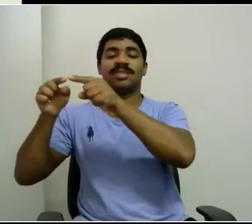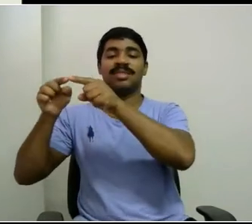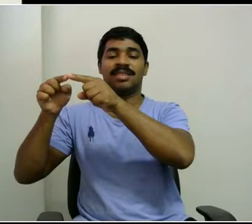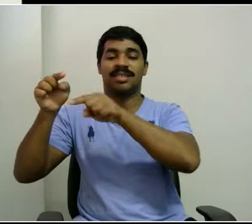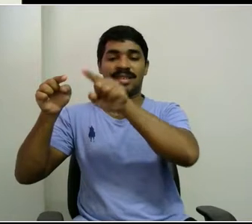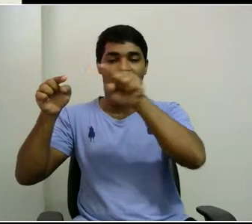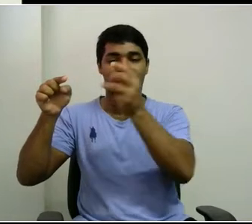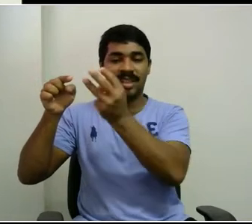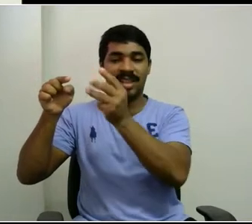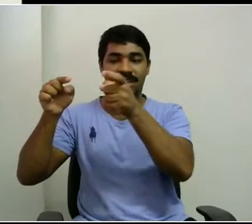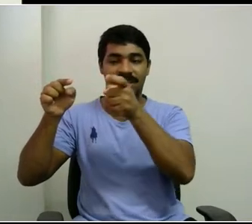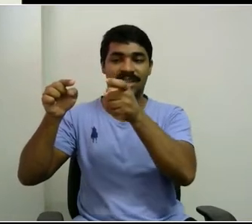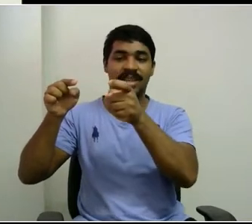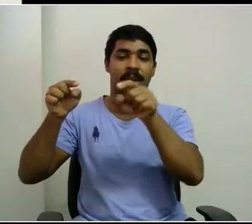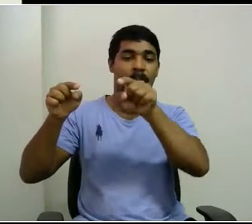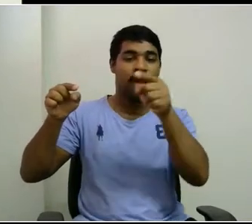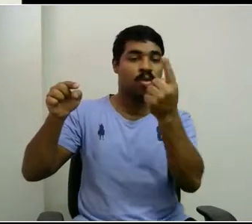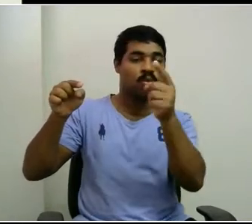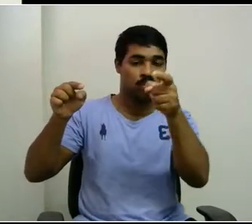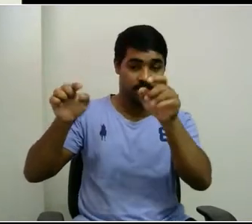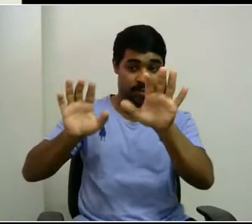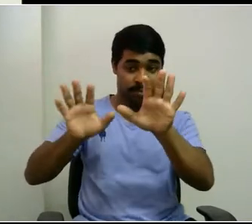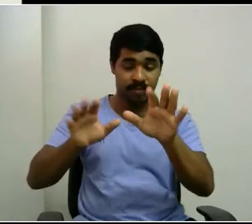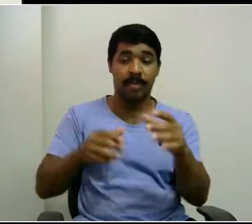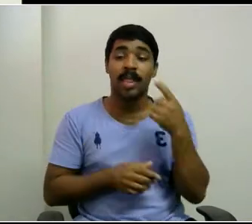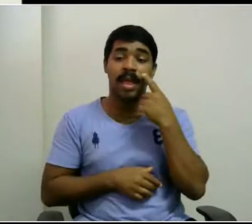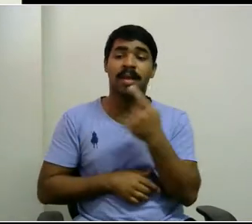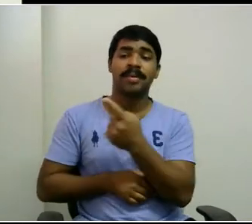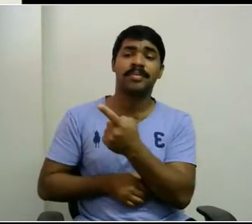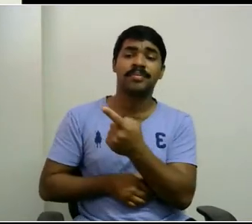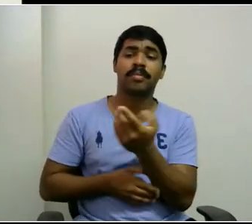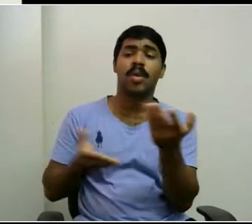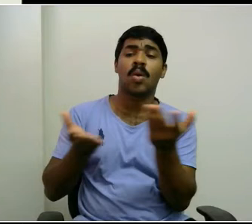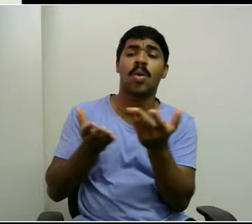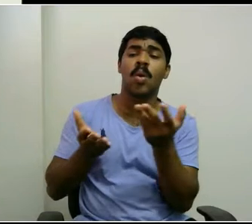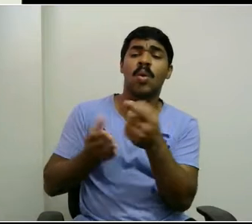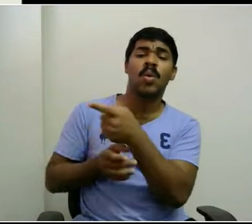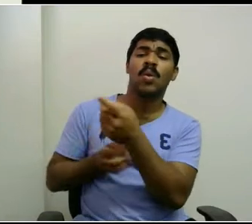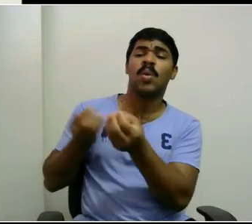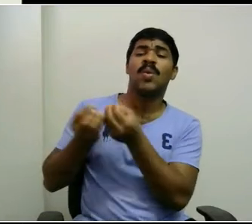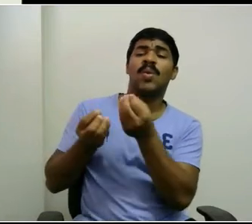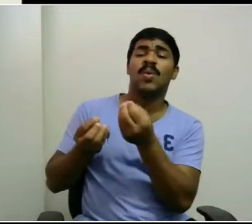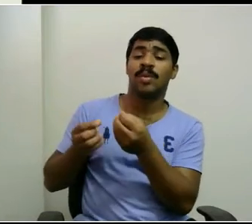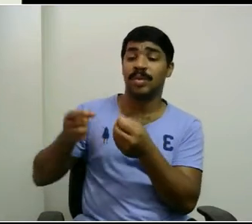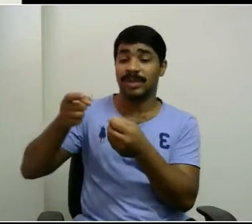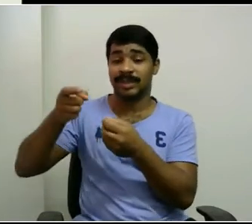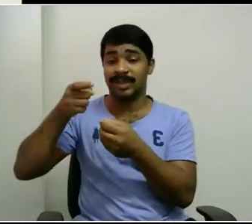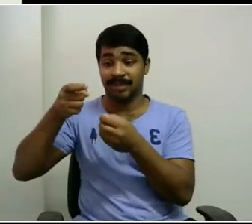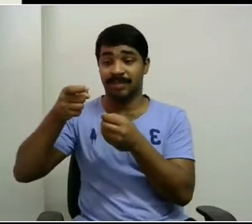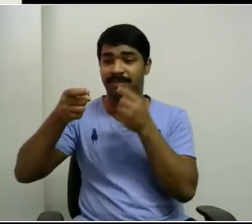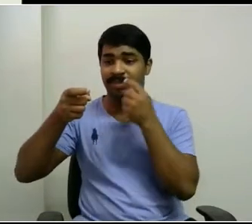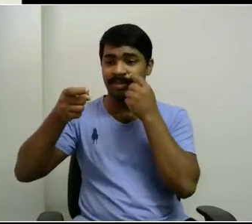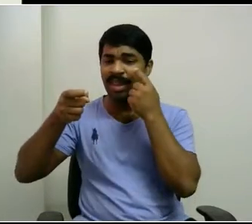ó, x, ele é maior que 1. Agora isso aqui vai passar, ó, isso tudo aqui, ó, passa para esse lado,